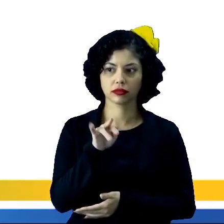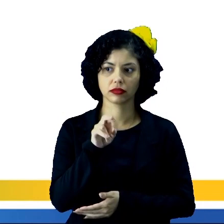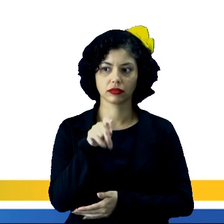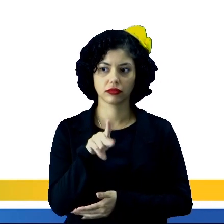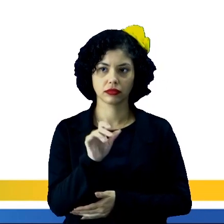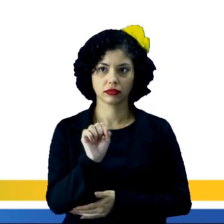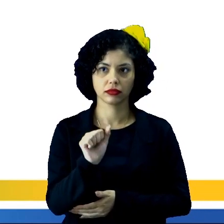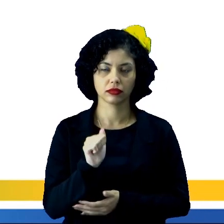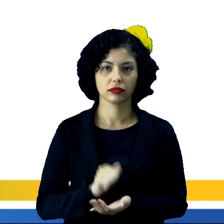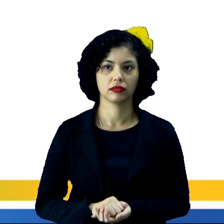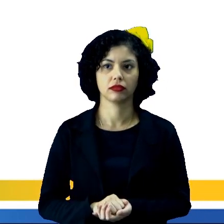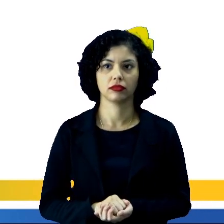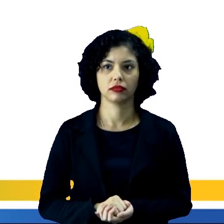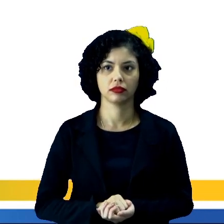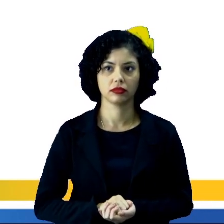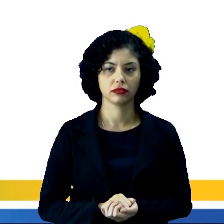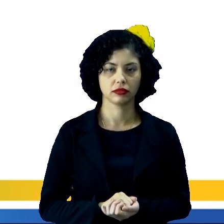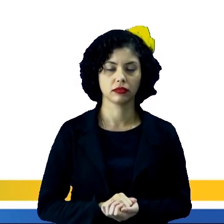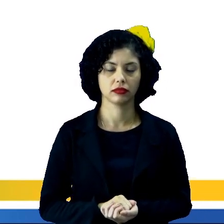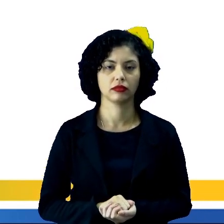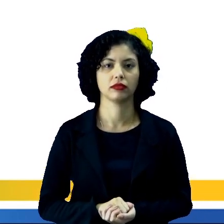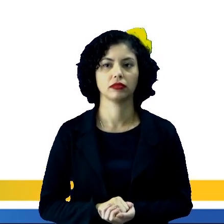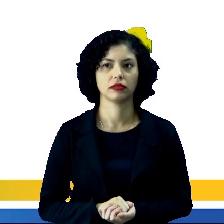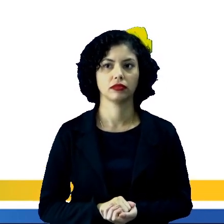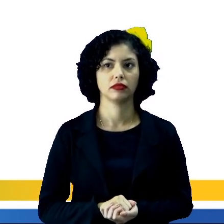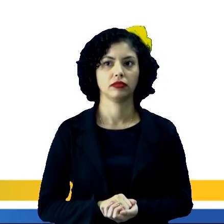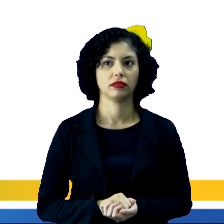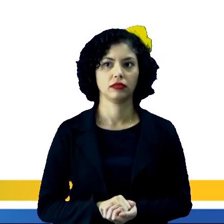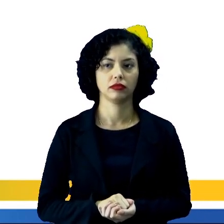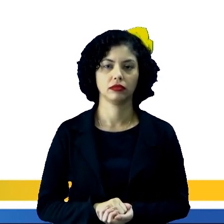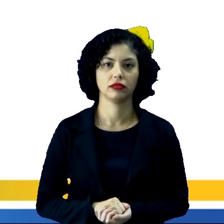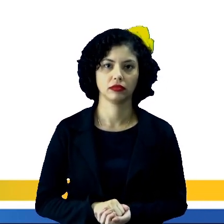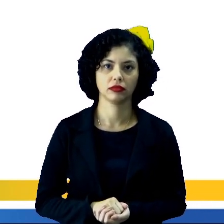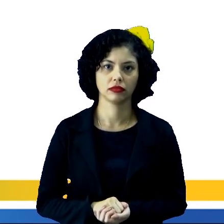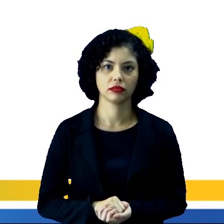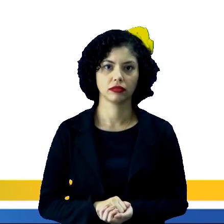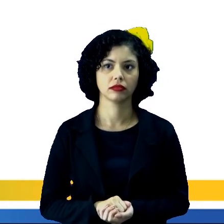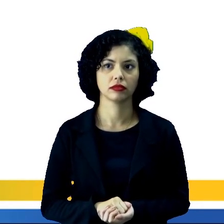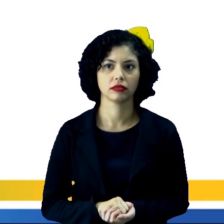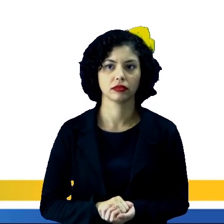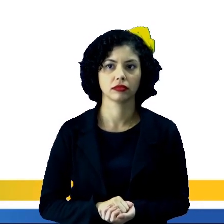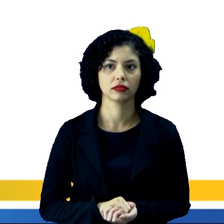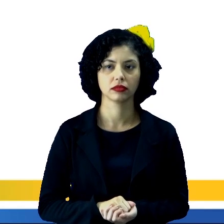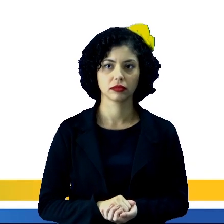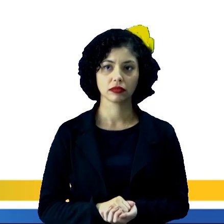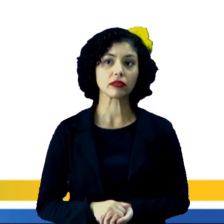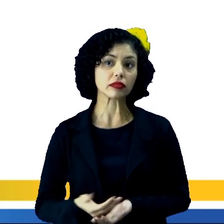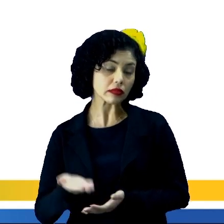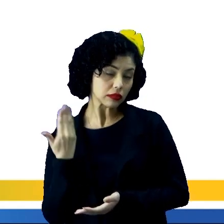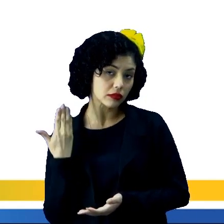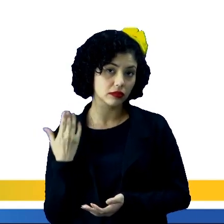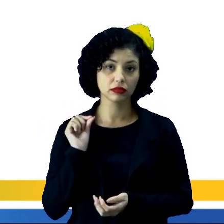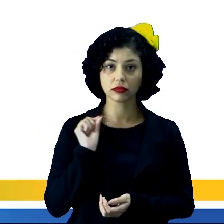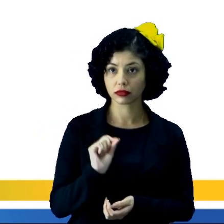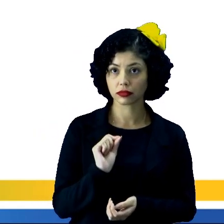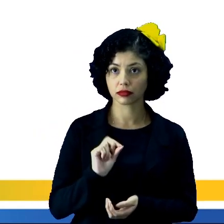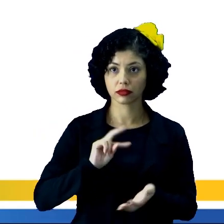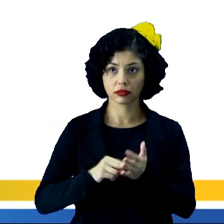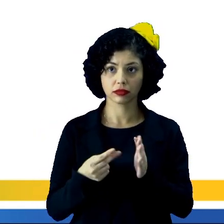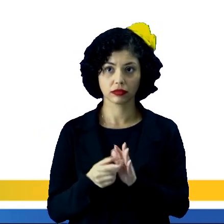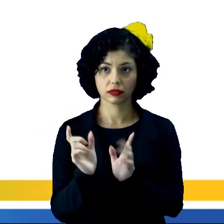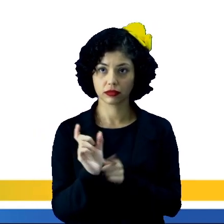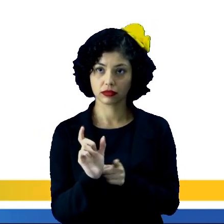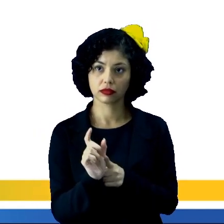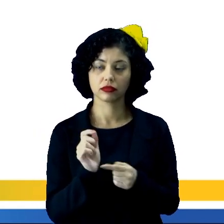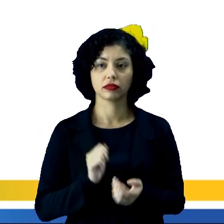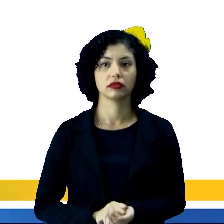linkers. Through, however, nevertheless, and etc. Antes de sabermos o significado